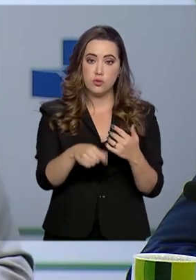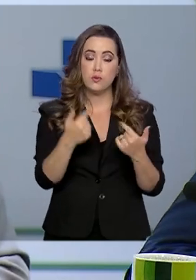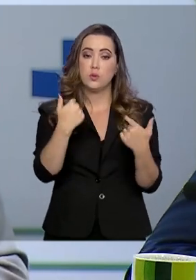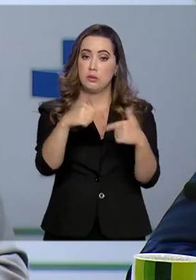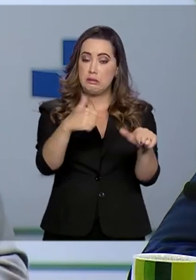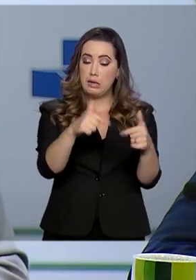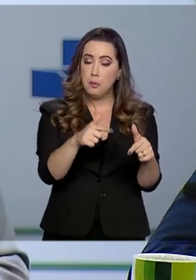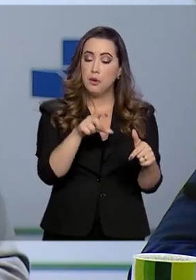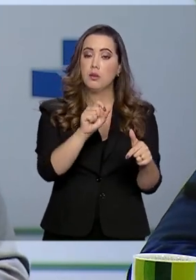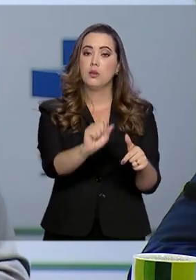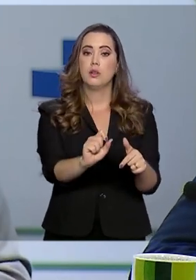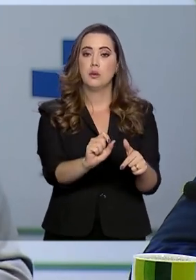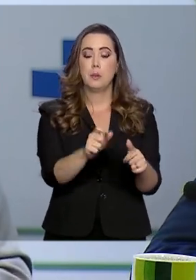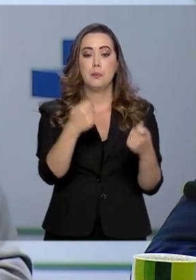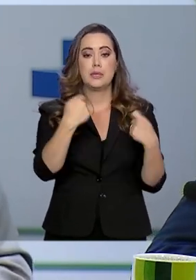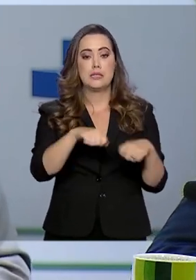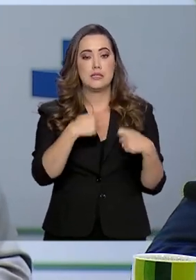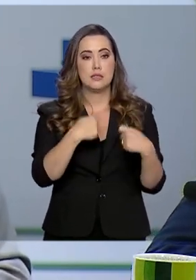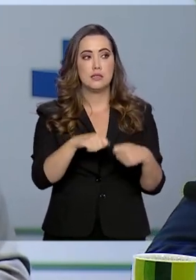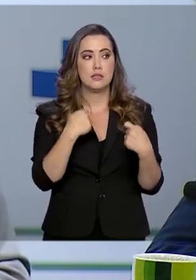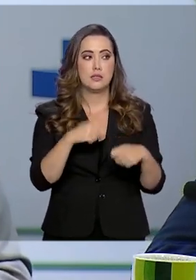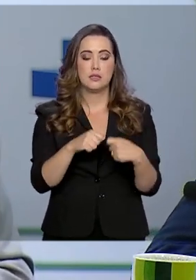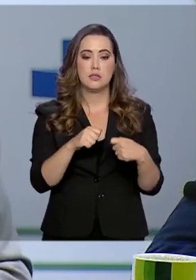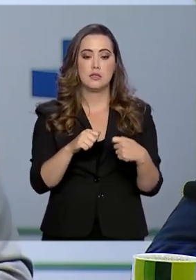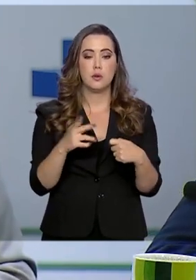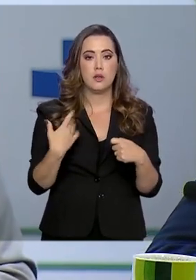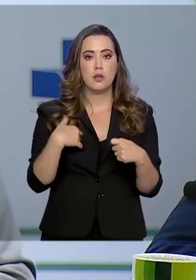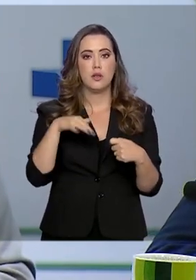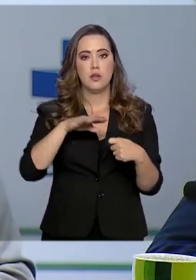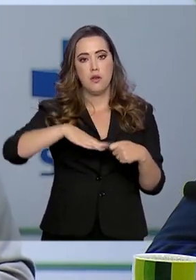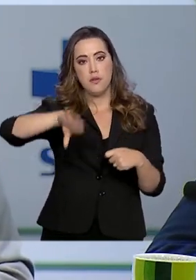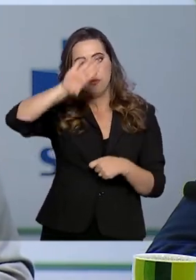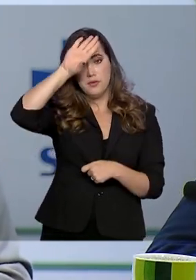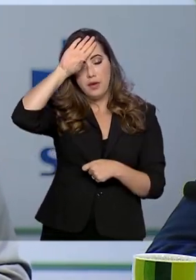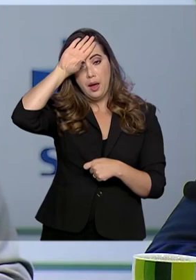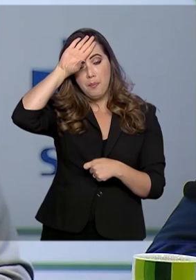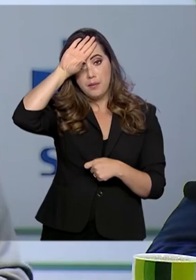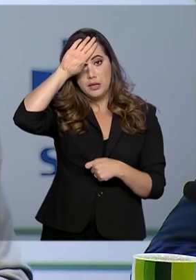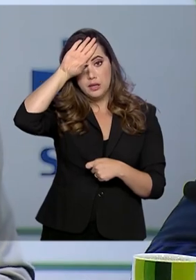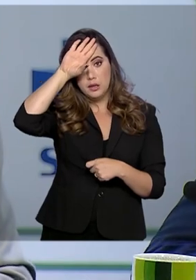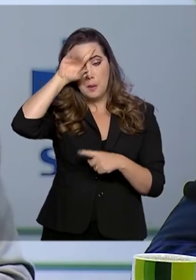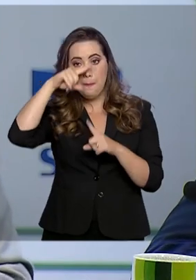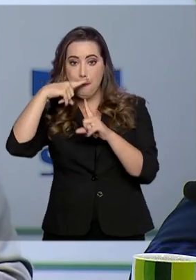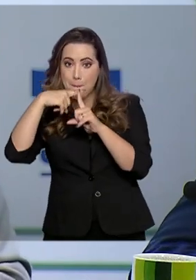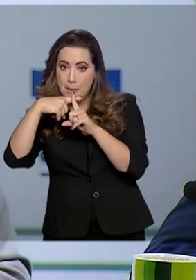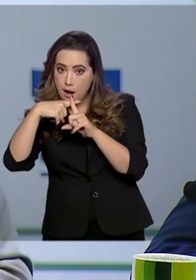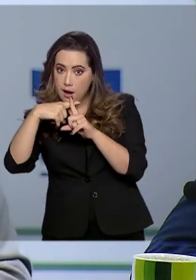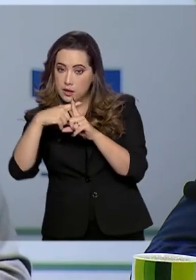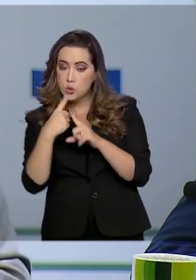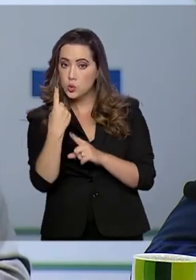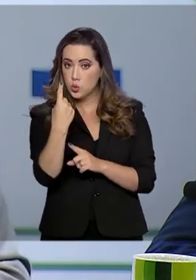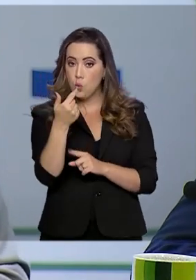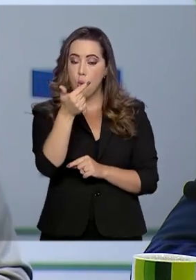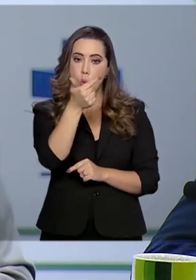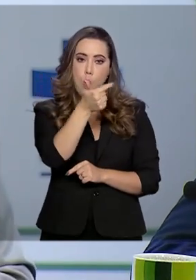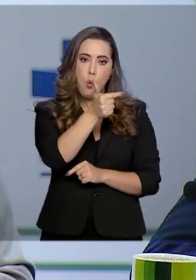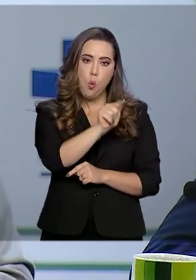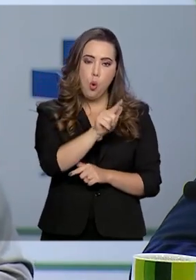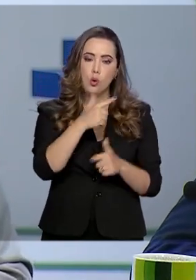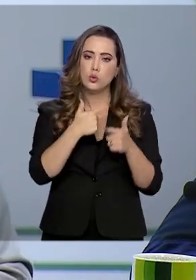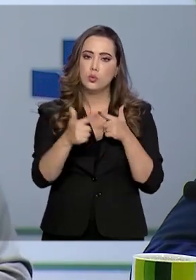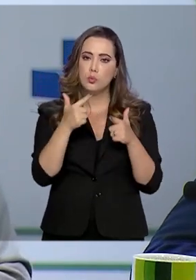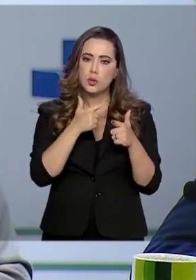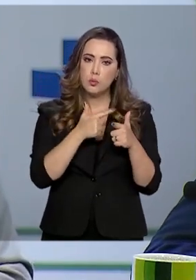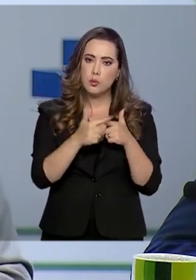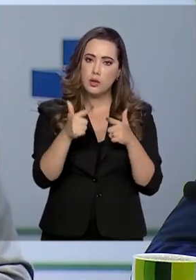operacional ela tem que ter febre e o seja mais um sinal e